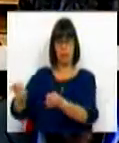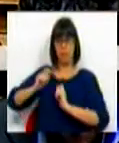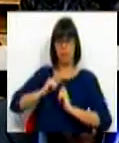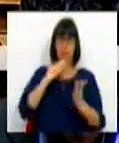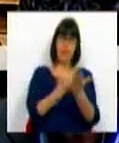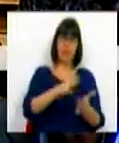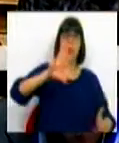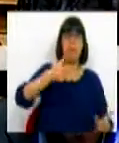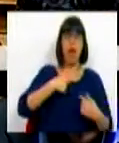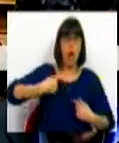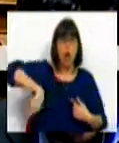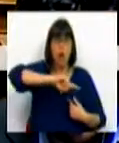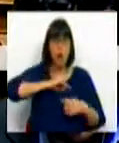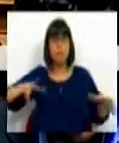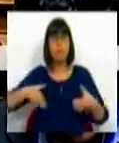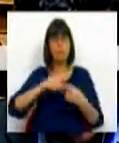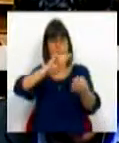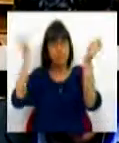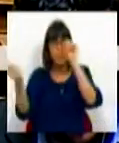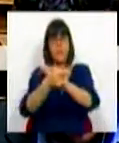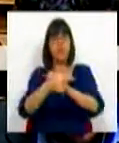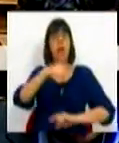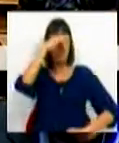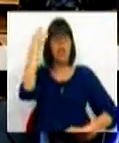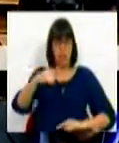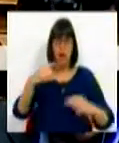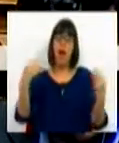ao nosso país e que nos cabe a nós agora inverter.